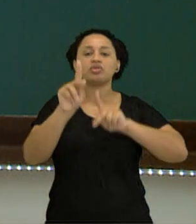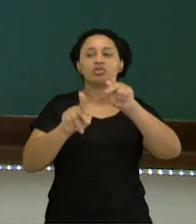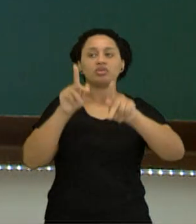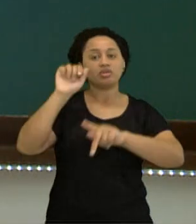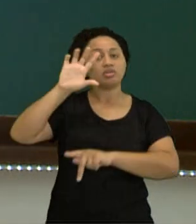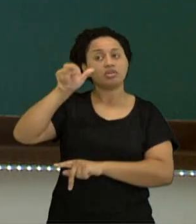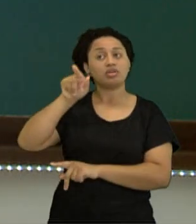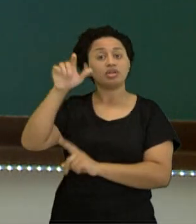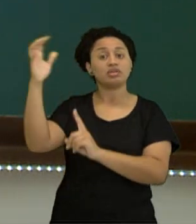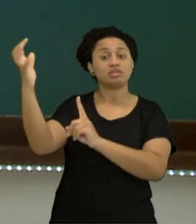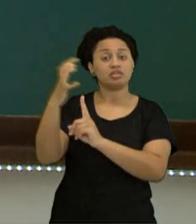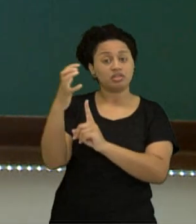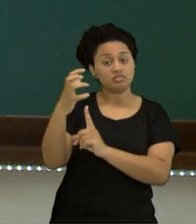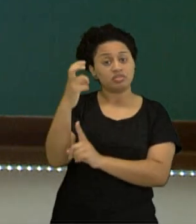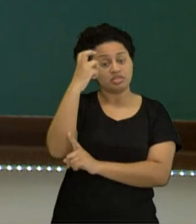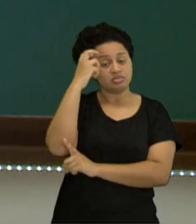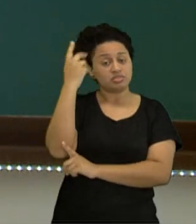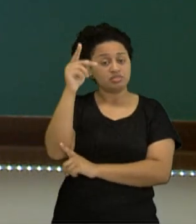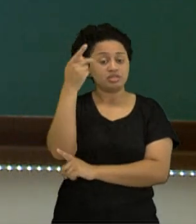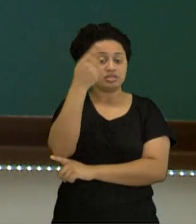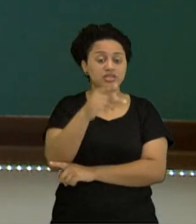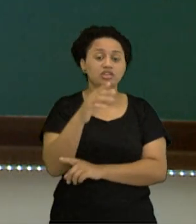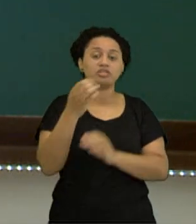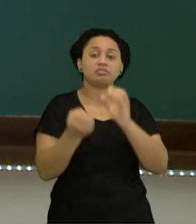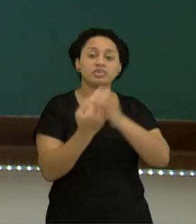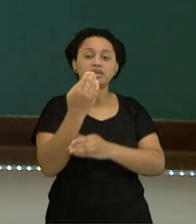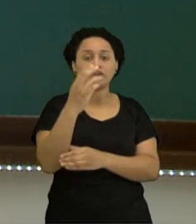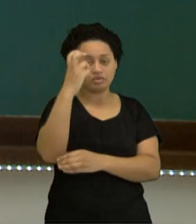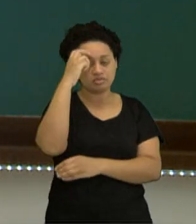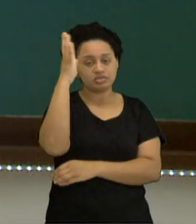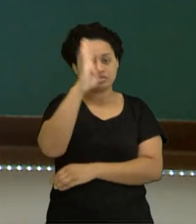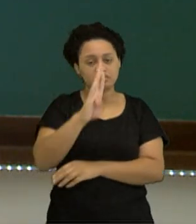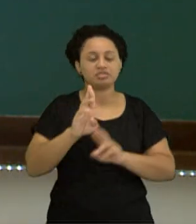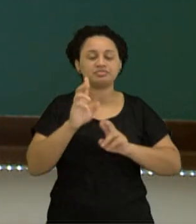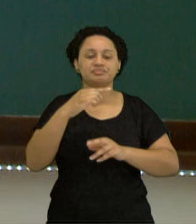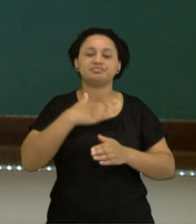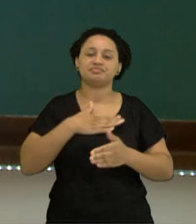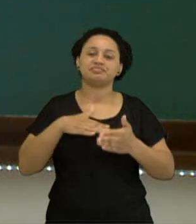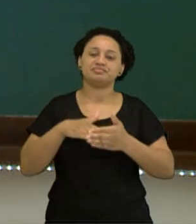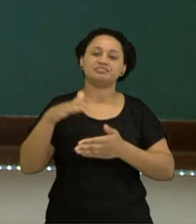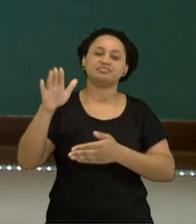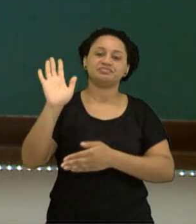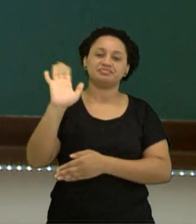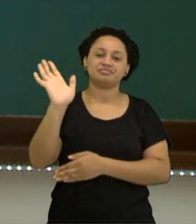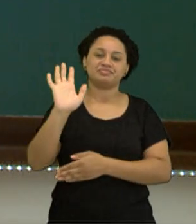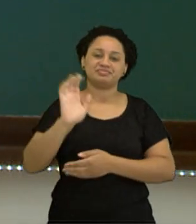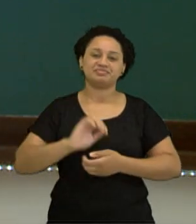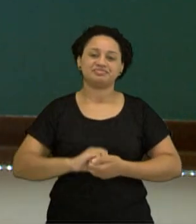africanos, influências culturais desses povos. Espero que vocês tenham gostado. Até breve.